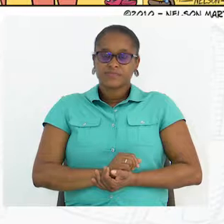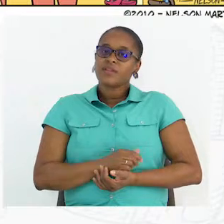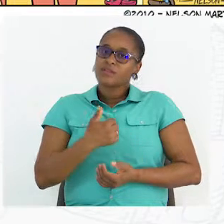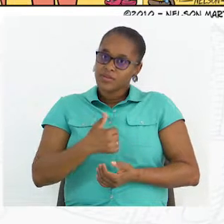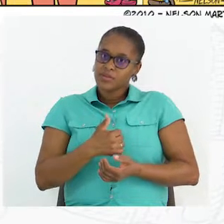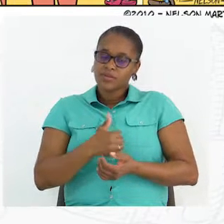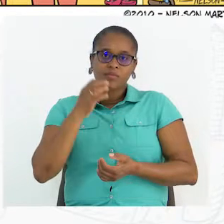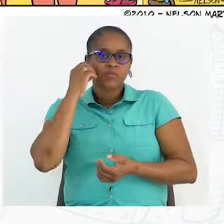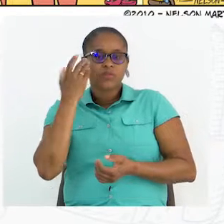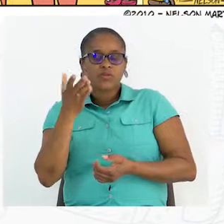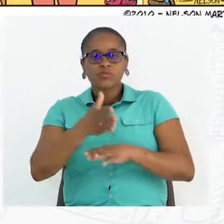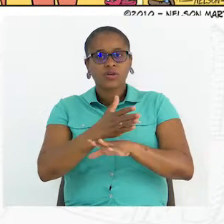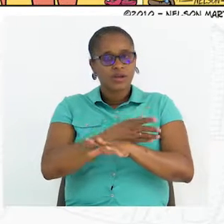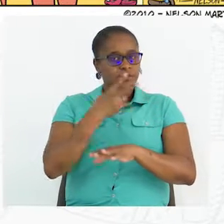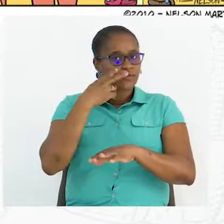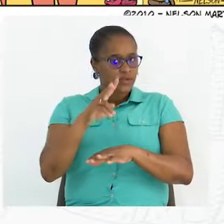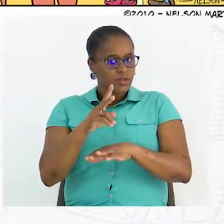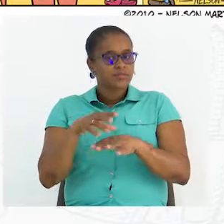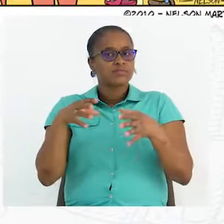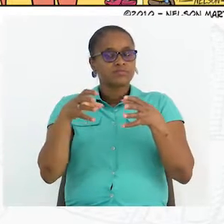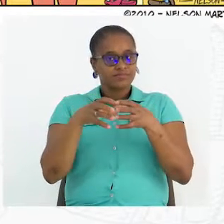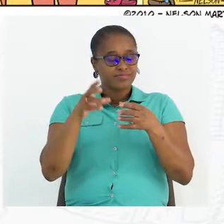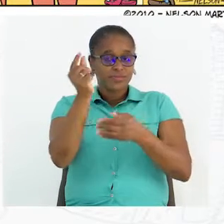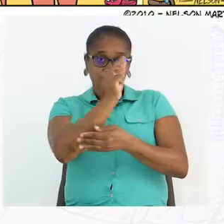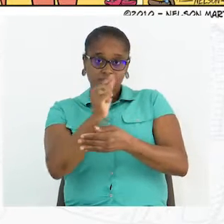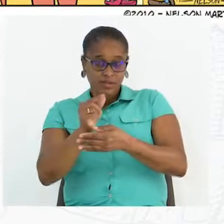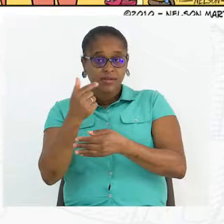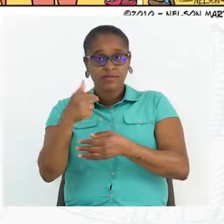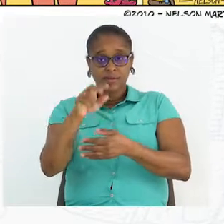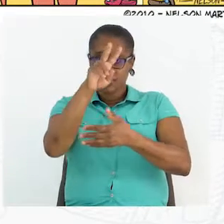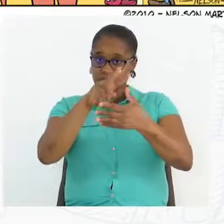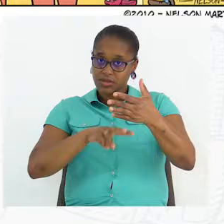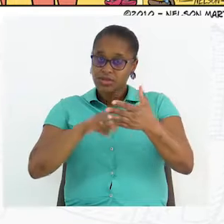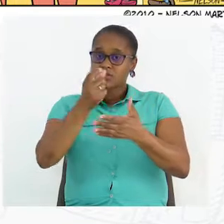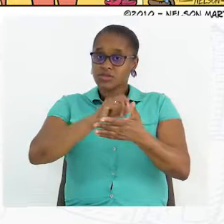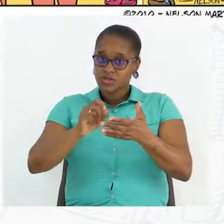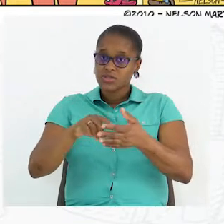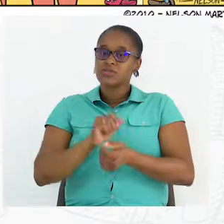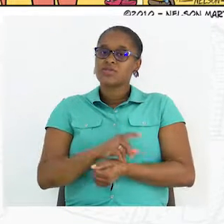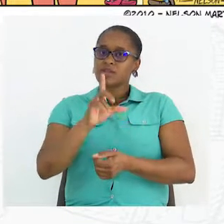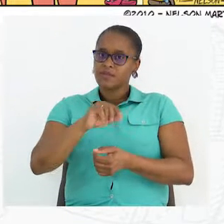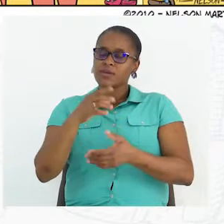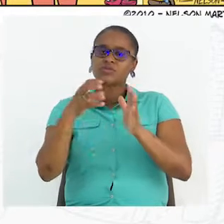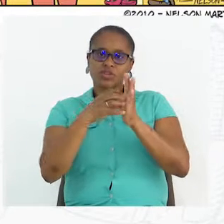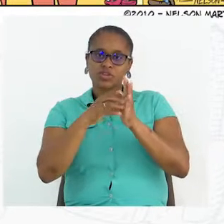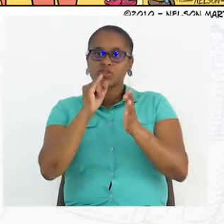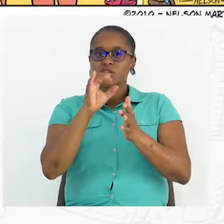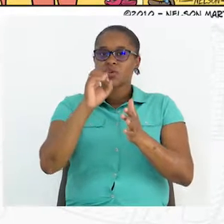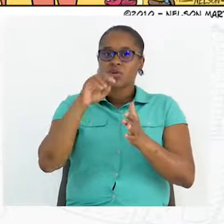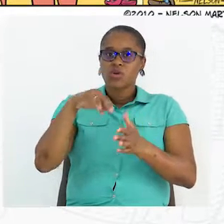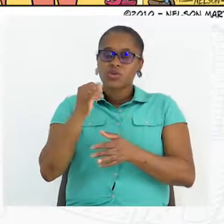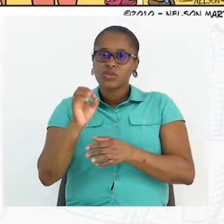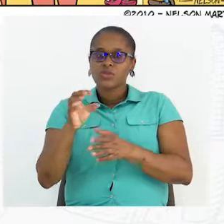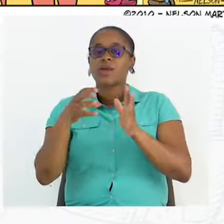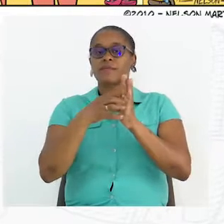Muito bem, como vimos, a banda desenhada traz o texto escrito e o texto icônico, a imagem. E agora